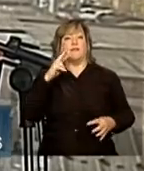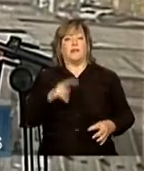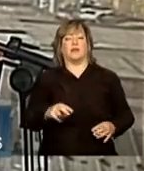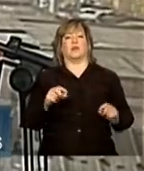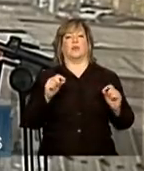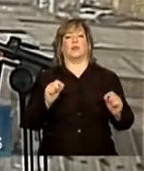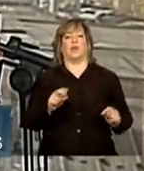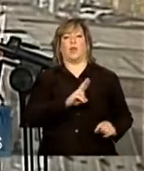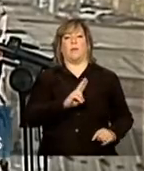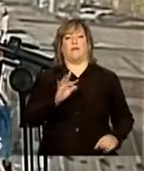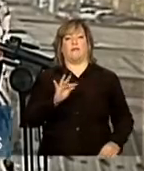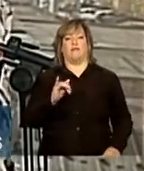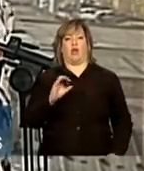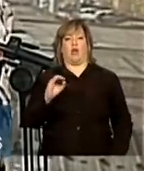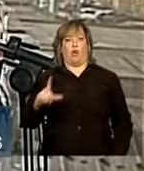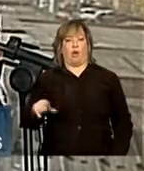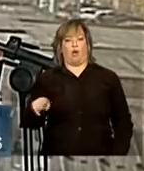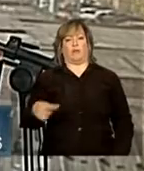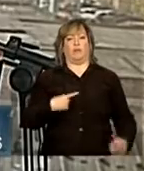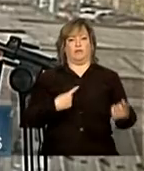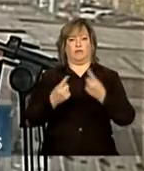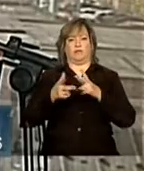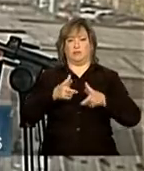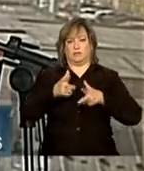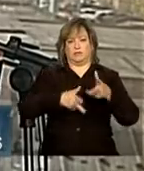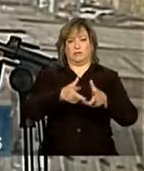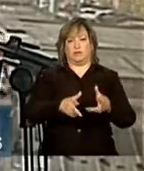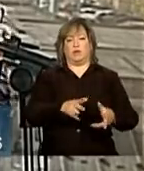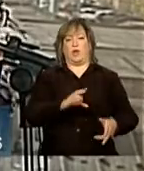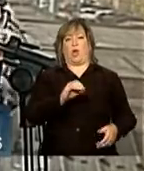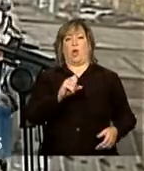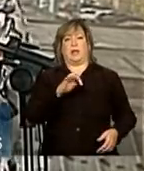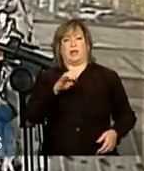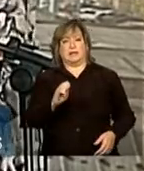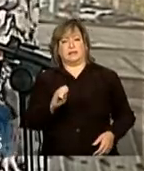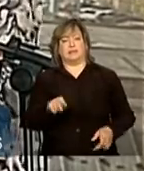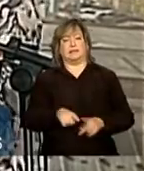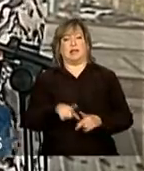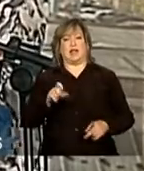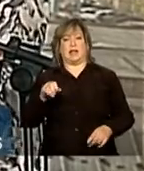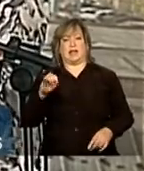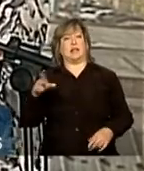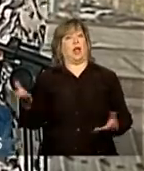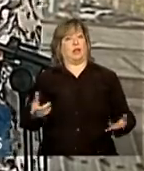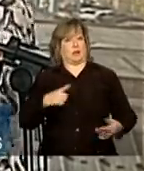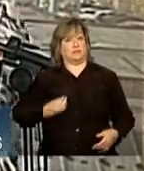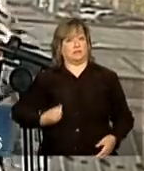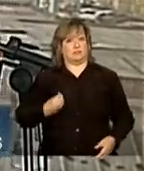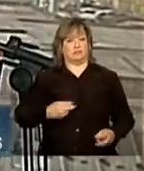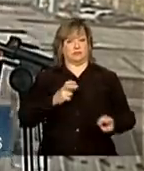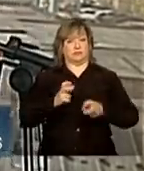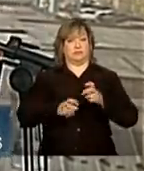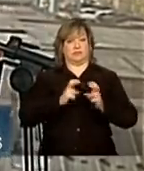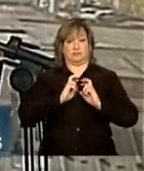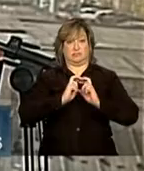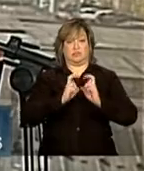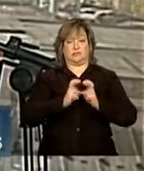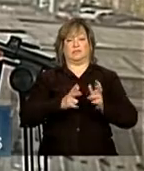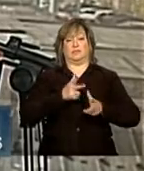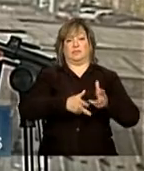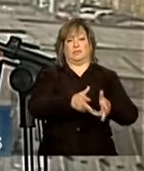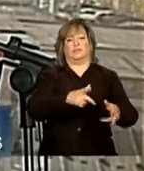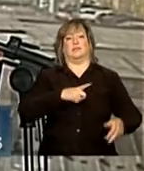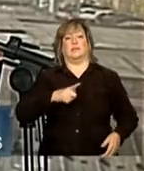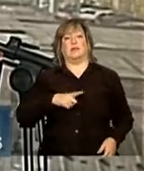chamada FIOL, que é Ferrovia Oeste-Leste, que está agora a pleno vapor. Eu, ministro